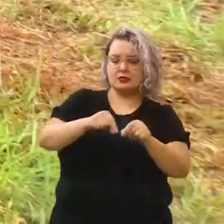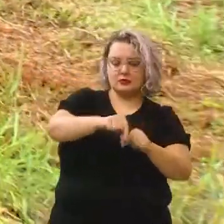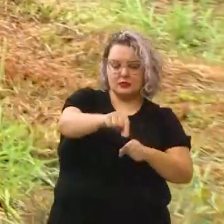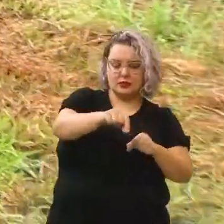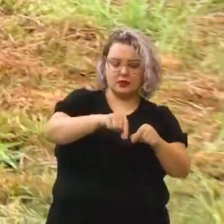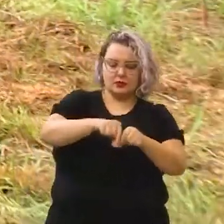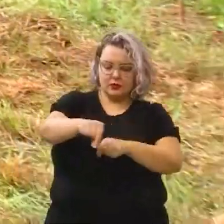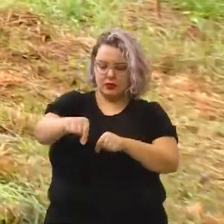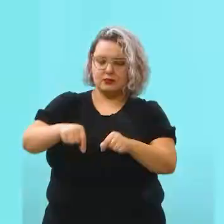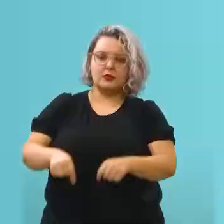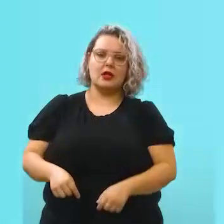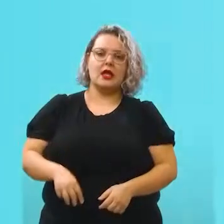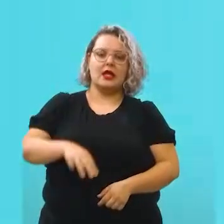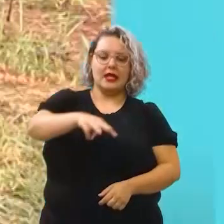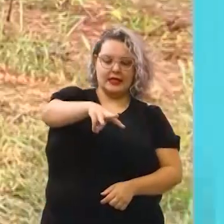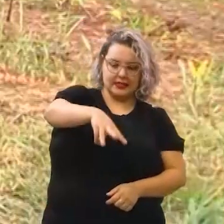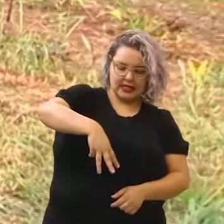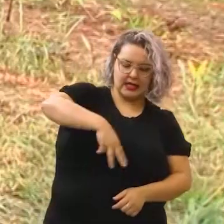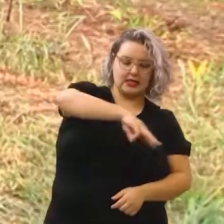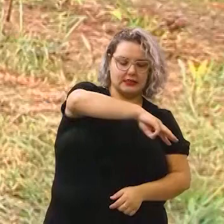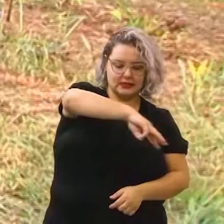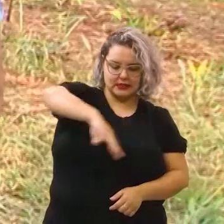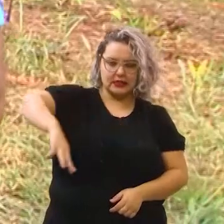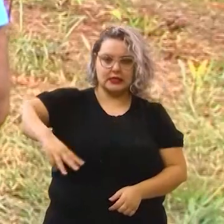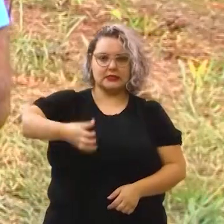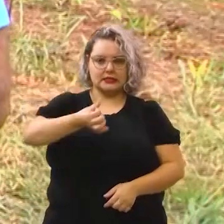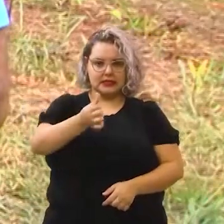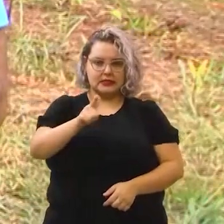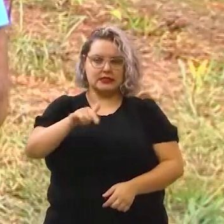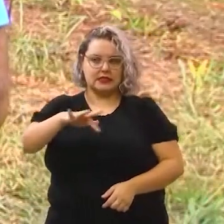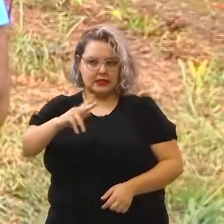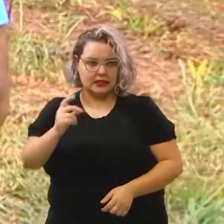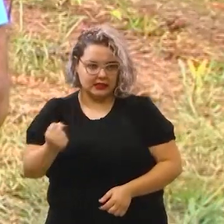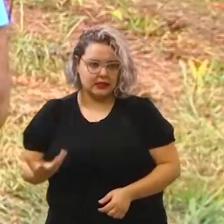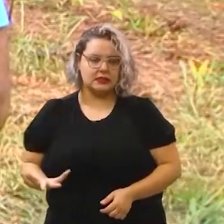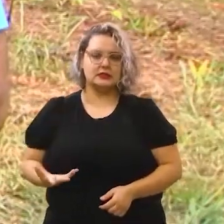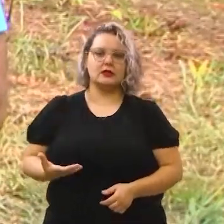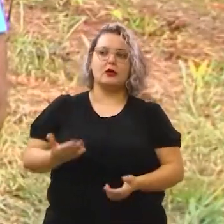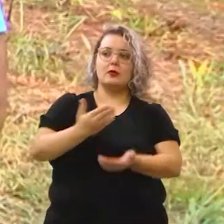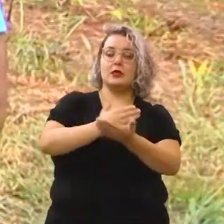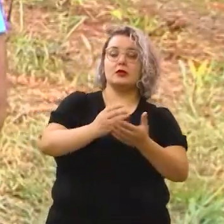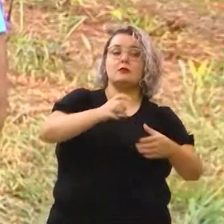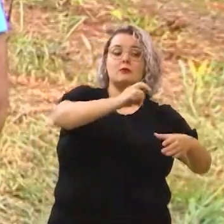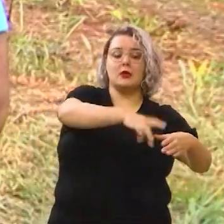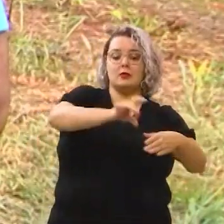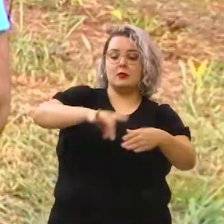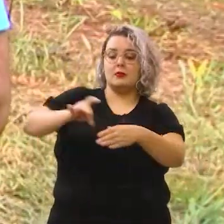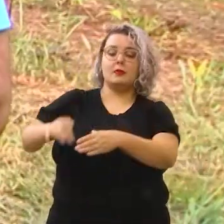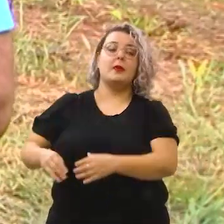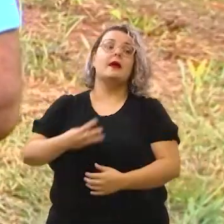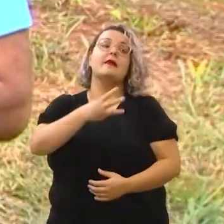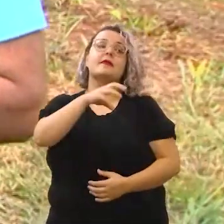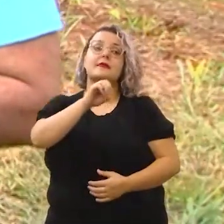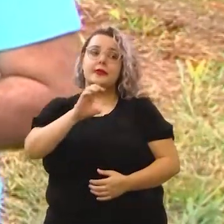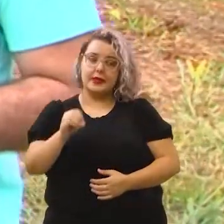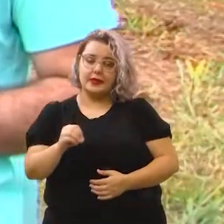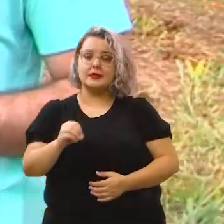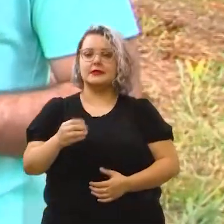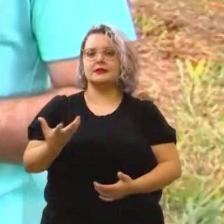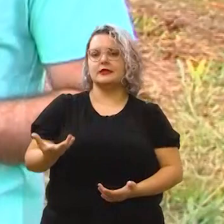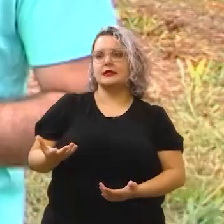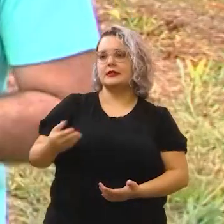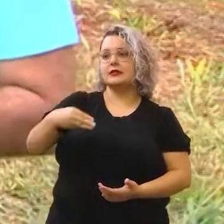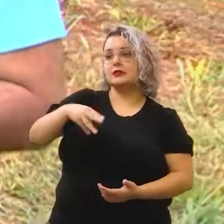6 linhas, e começamos com um plantio de 300 mudas de espécies